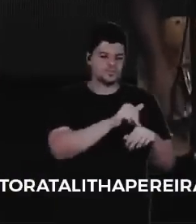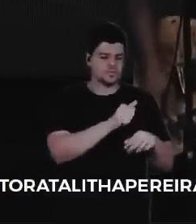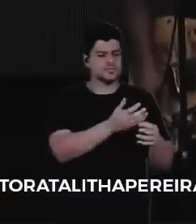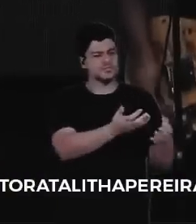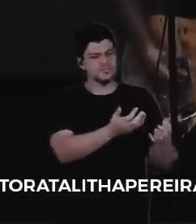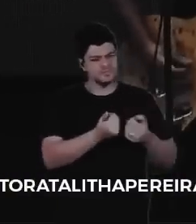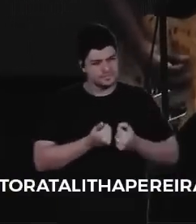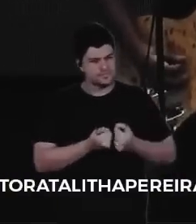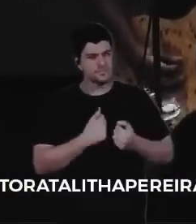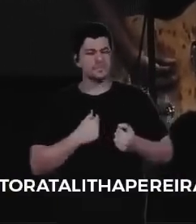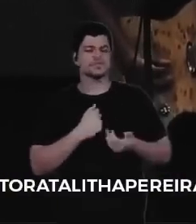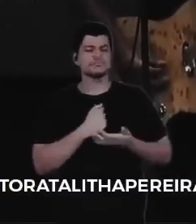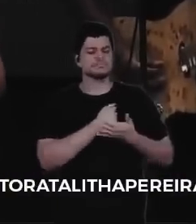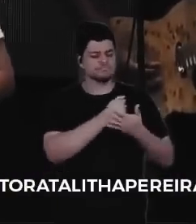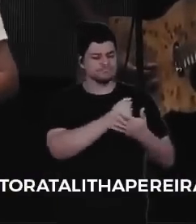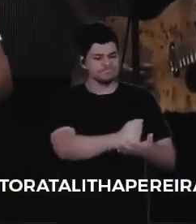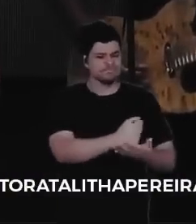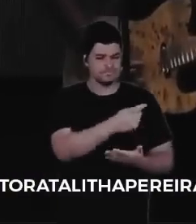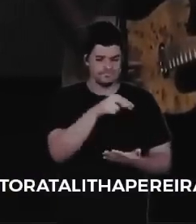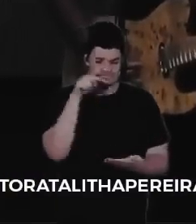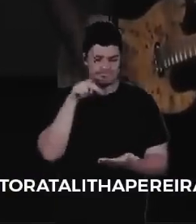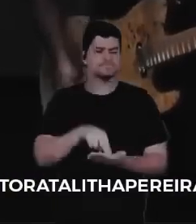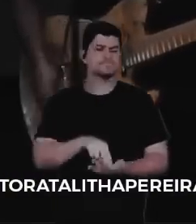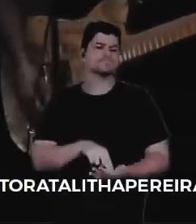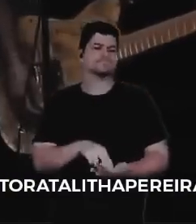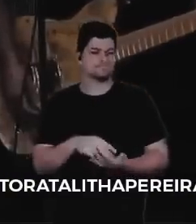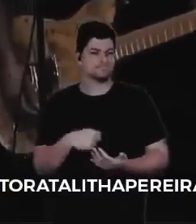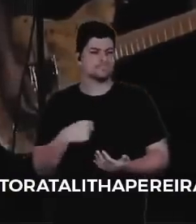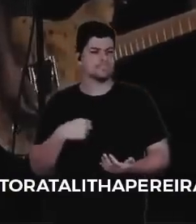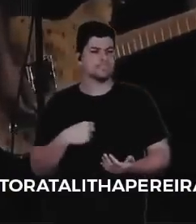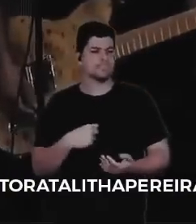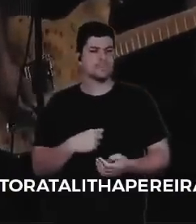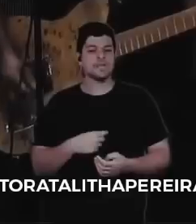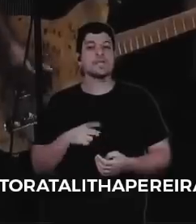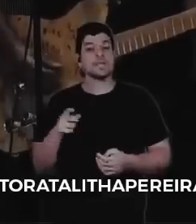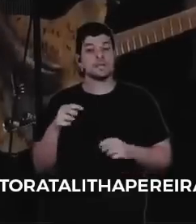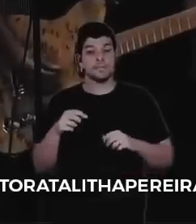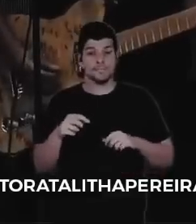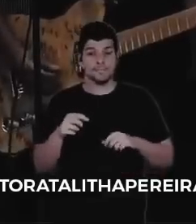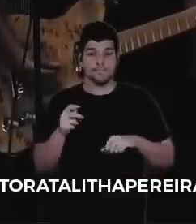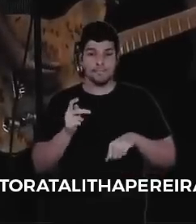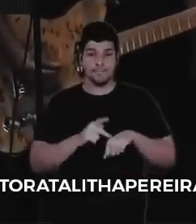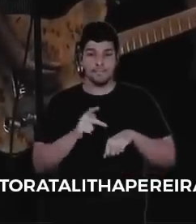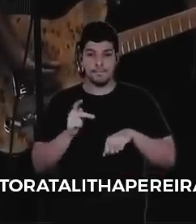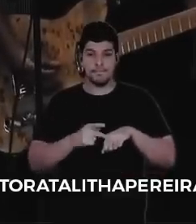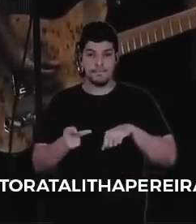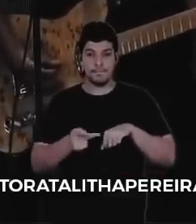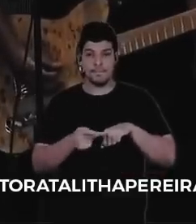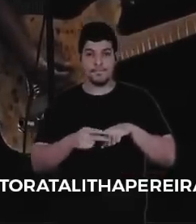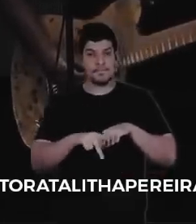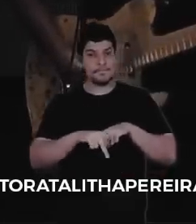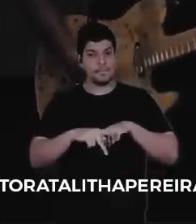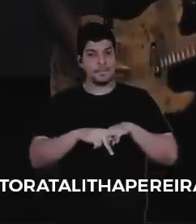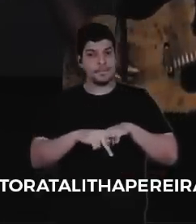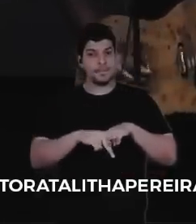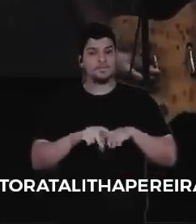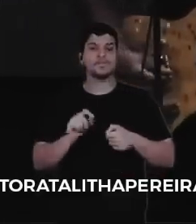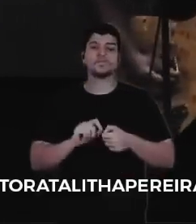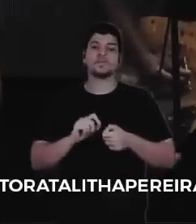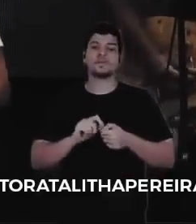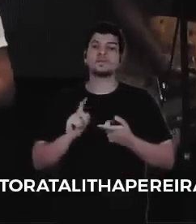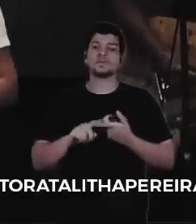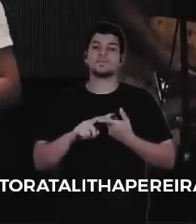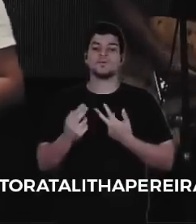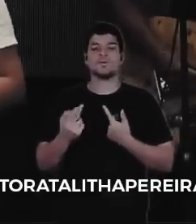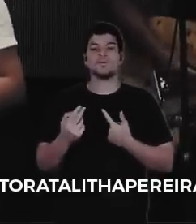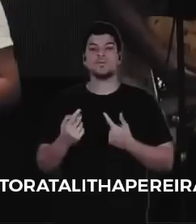eu vou te ajudar a levantar, eu confio. Foi o que Pedro fez. Estava afogando, Jesus estava lá para levantar